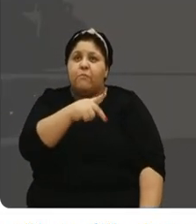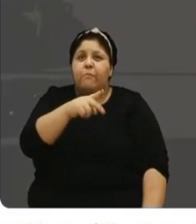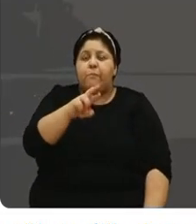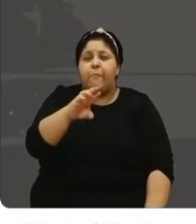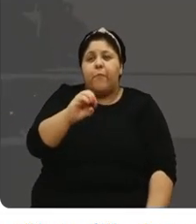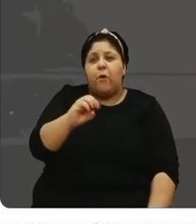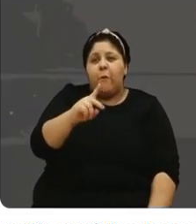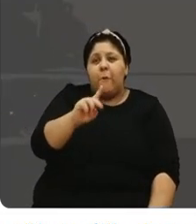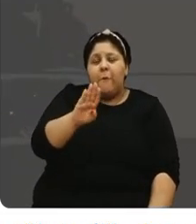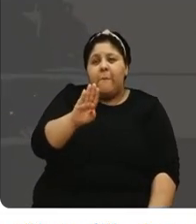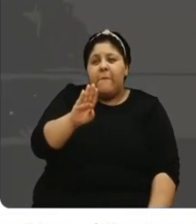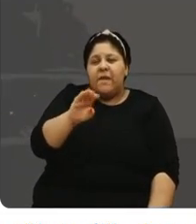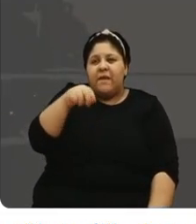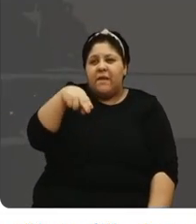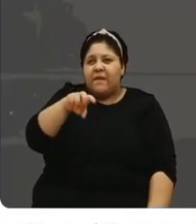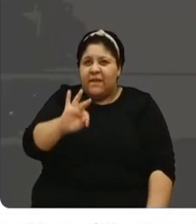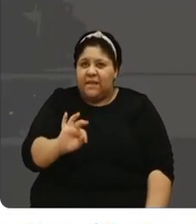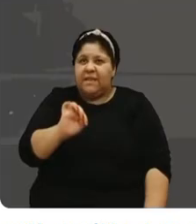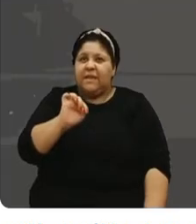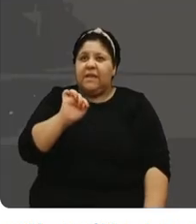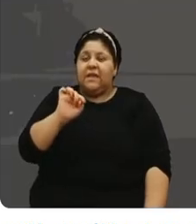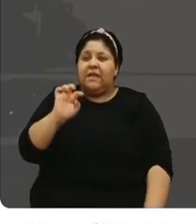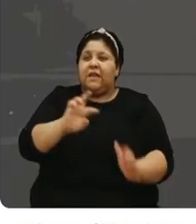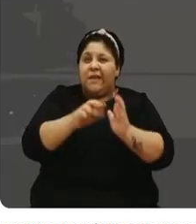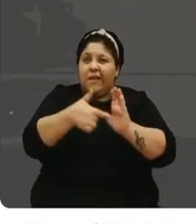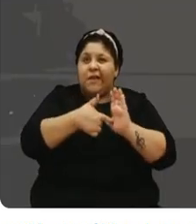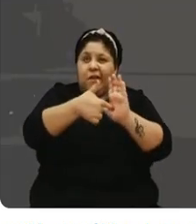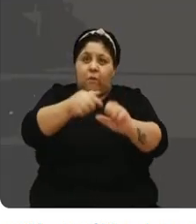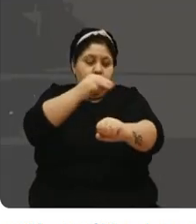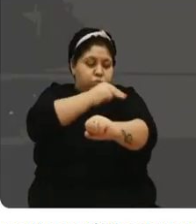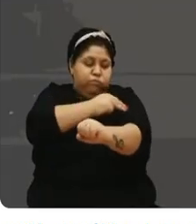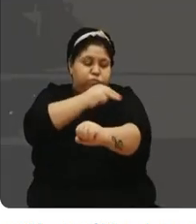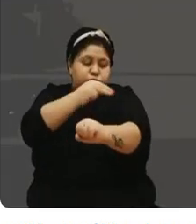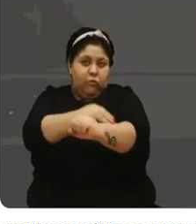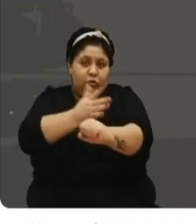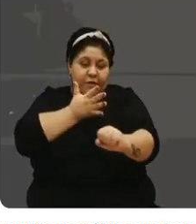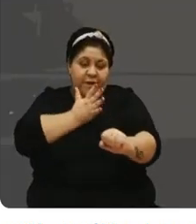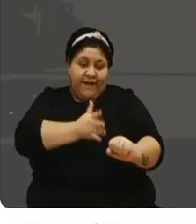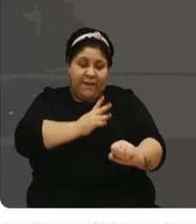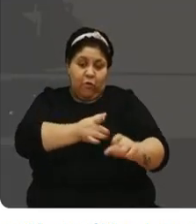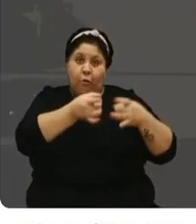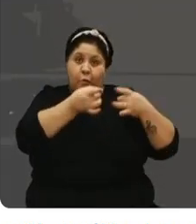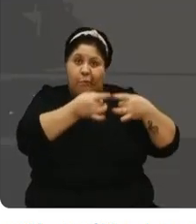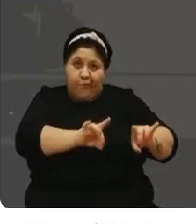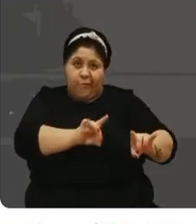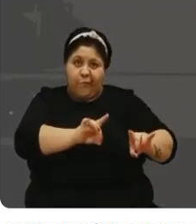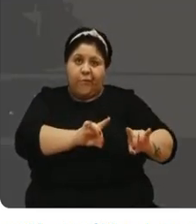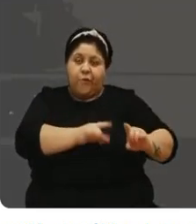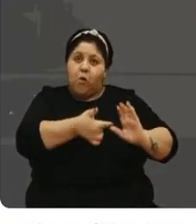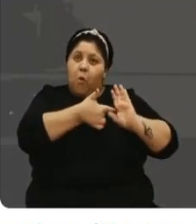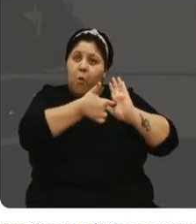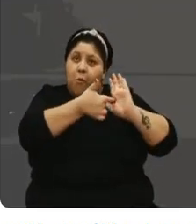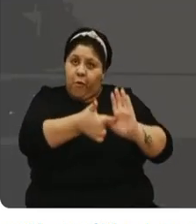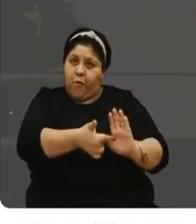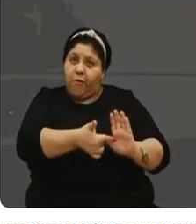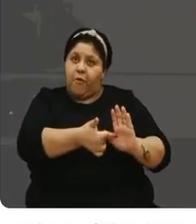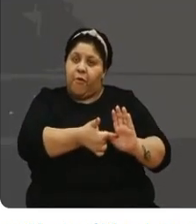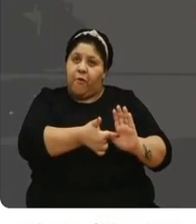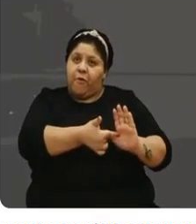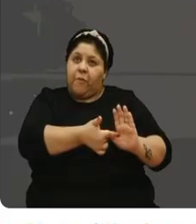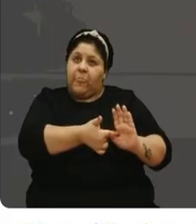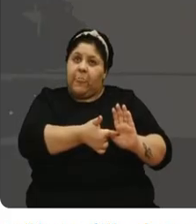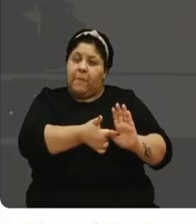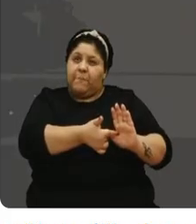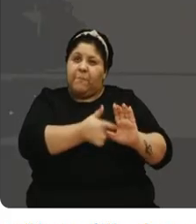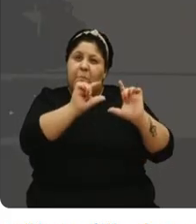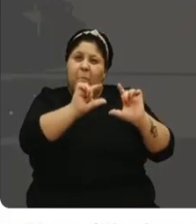que é uma enzima cardíaca que mostra já o músculo cardíaco afetado, com indicação de insuficiência